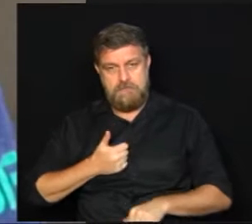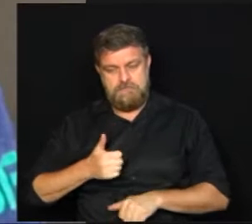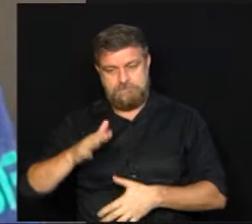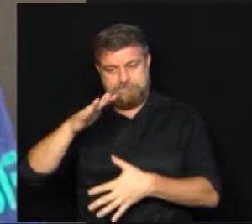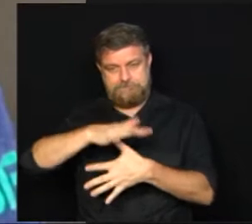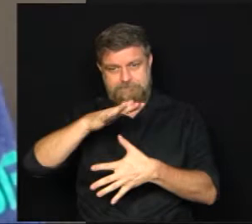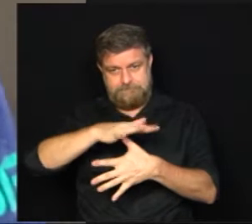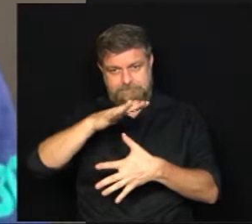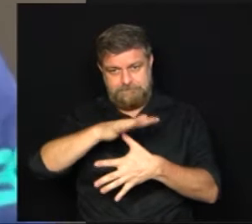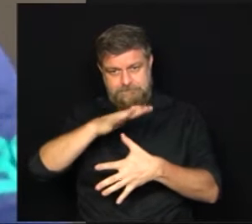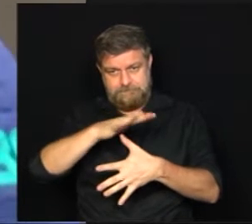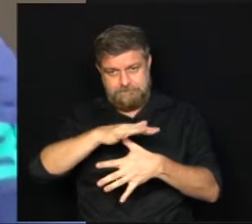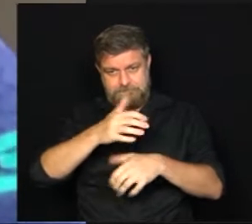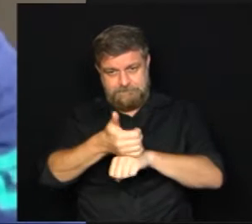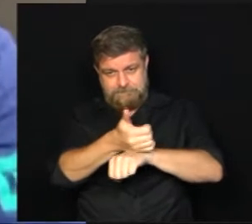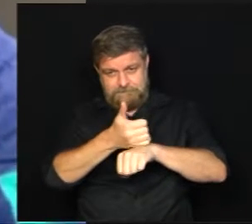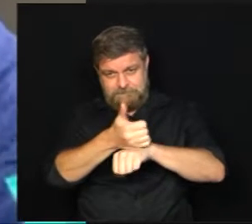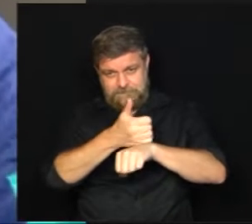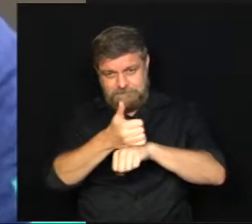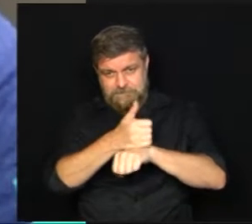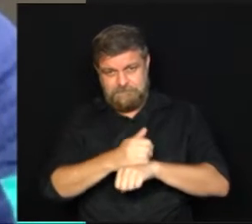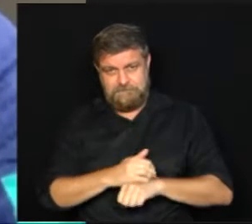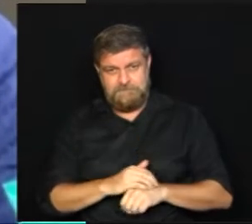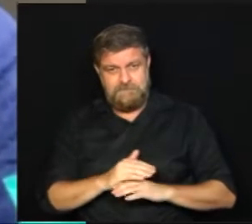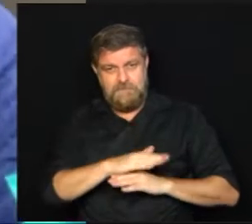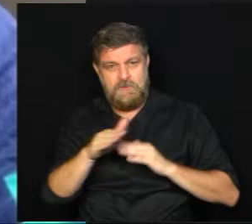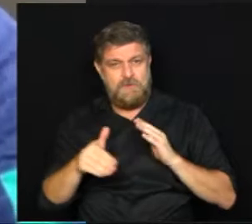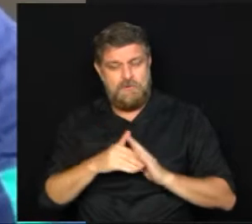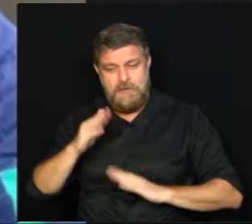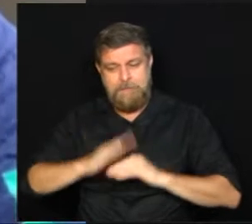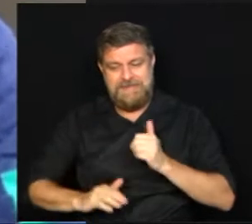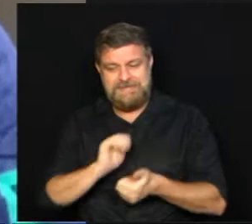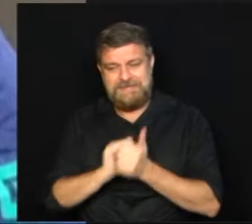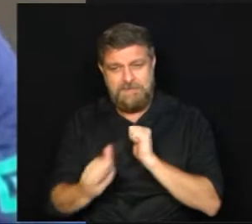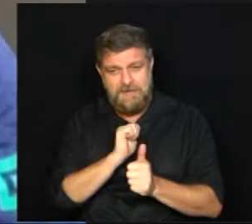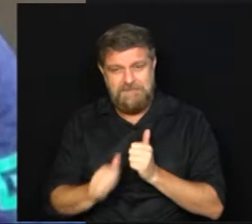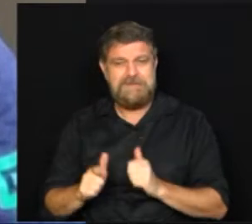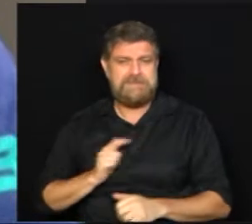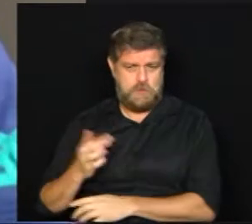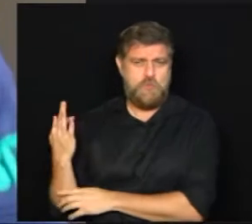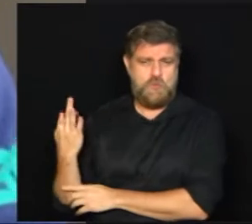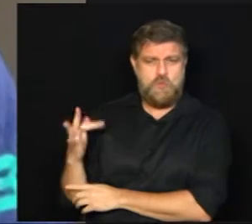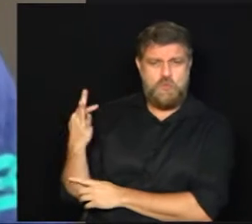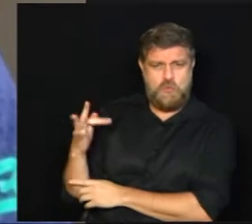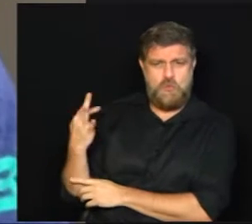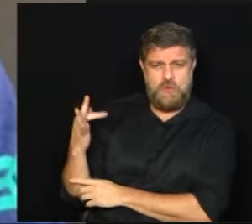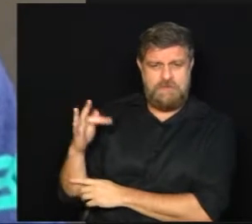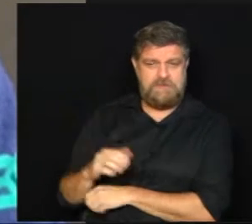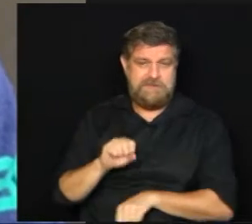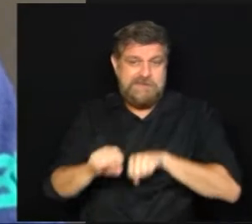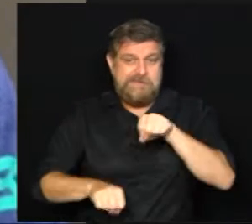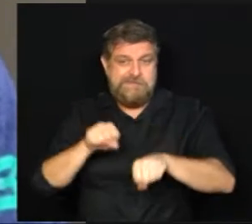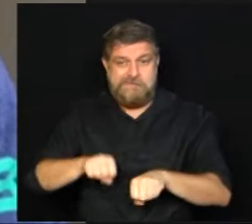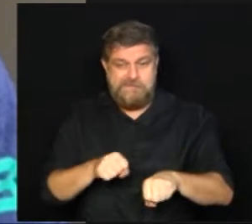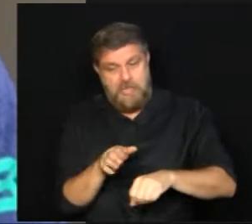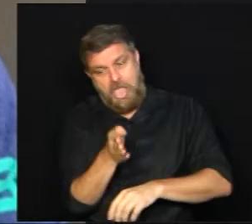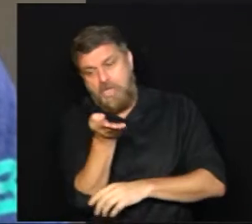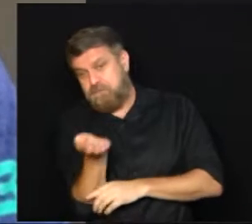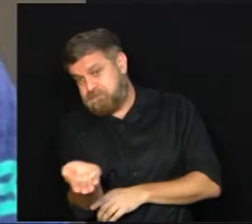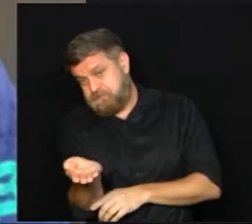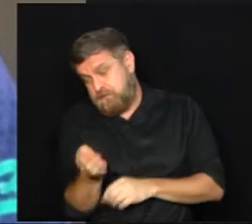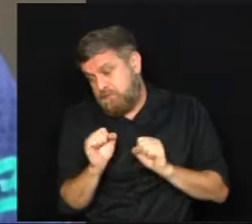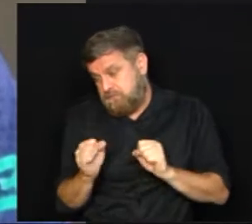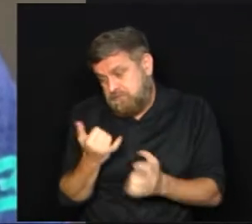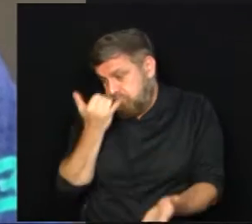rendimento, todo esporte machuca. Qualquer coisa que você fizer, você vai se machucar. Se você andar de bicicleta errado e cair, você vai se machucar.